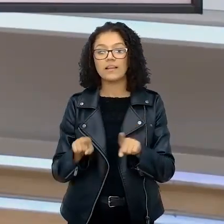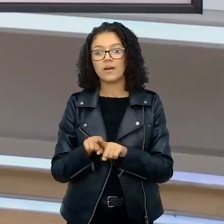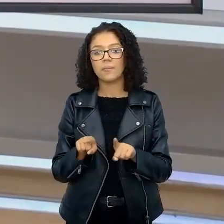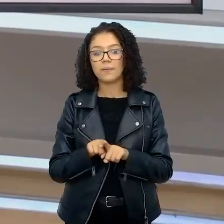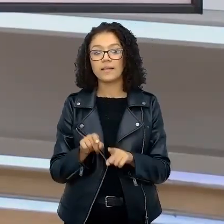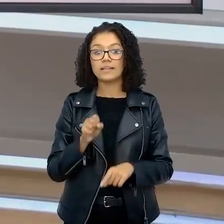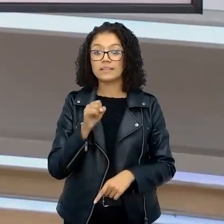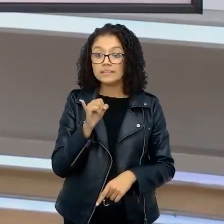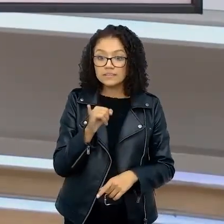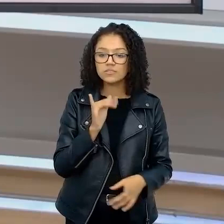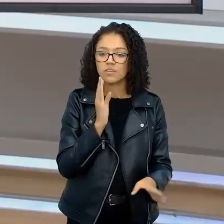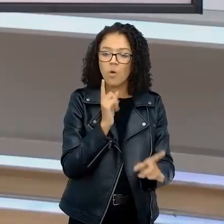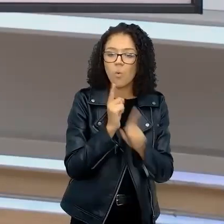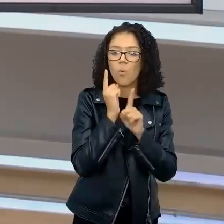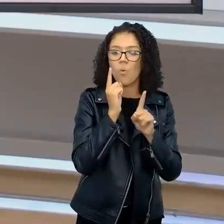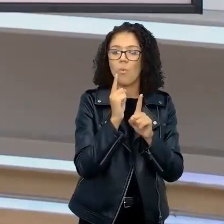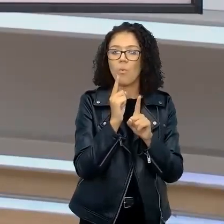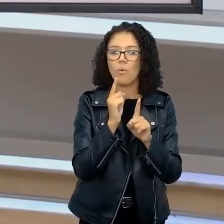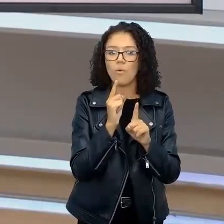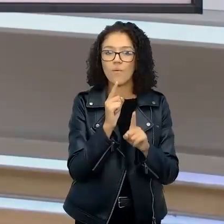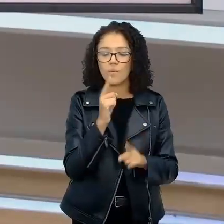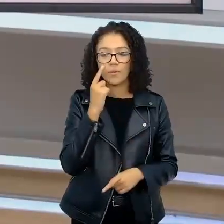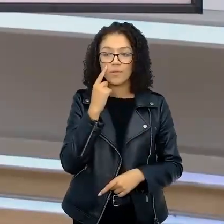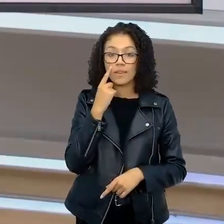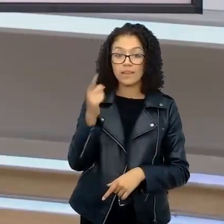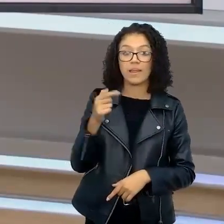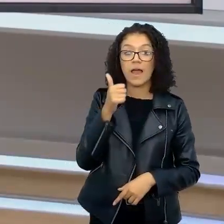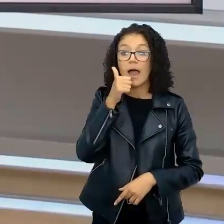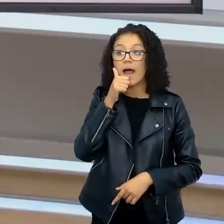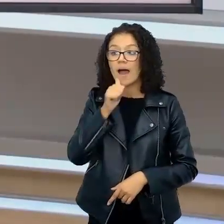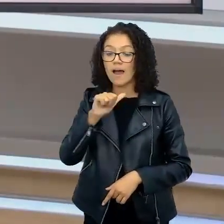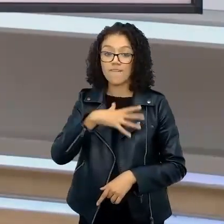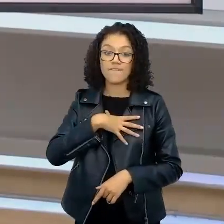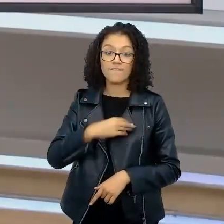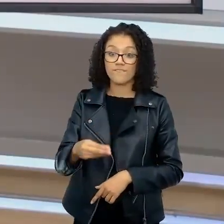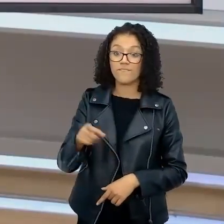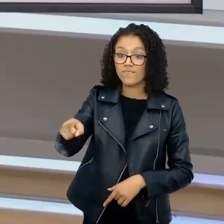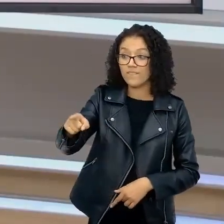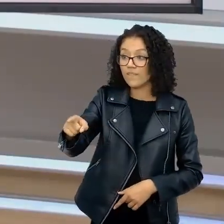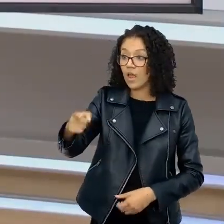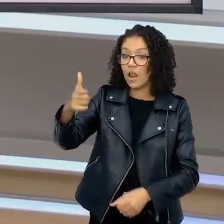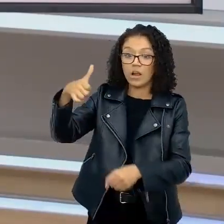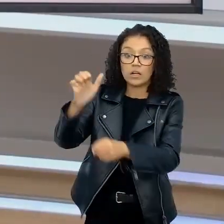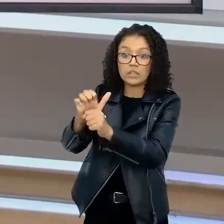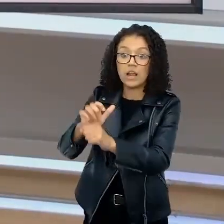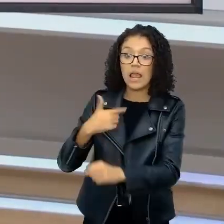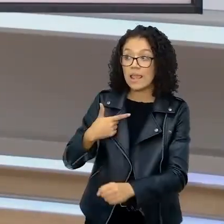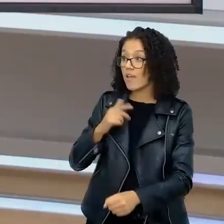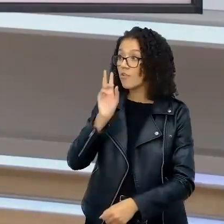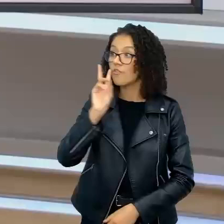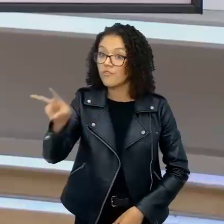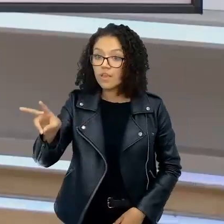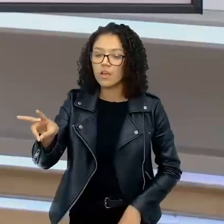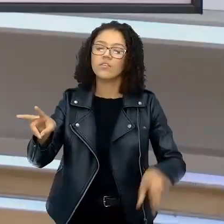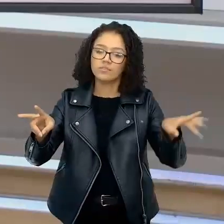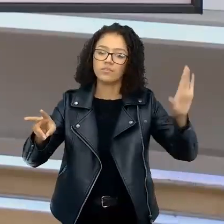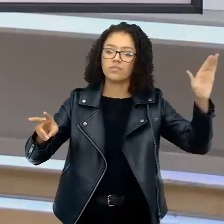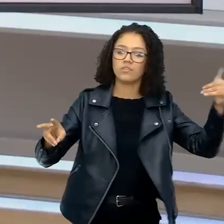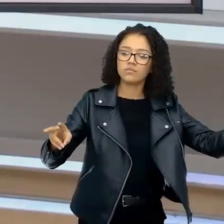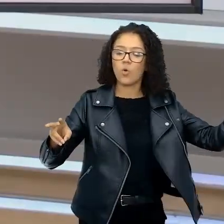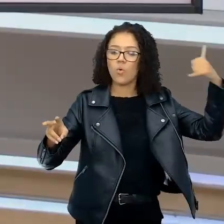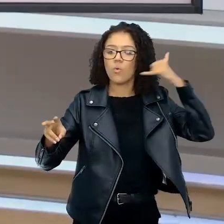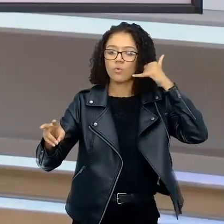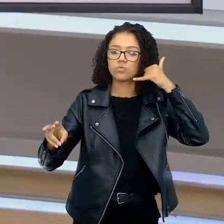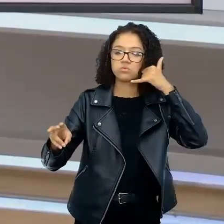de flagrante, né? Então, flagrei ali minha filha sendo abusada, vou ligar para a polícia militar vai lá e pega